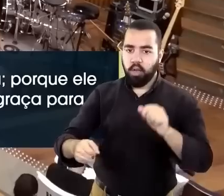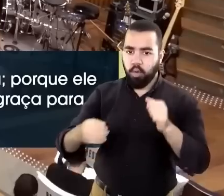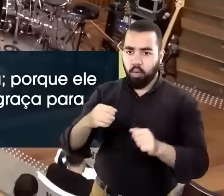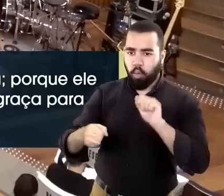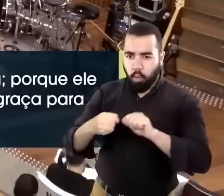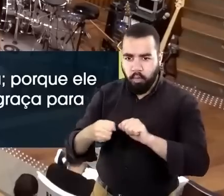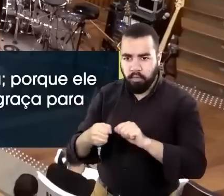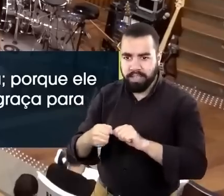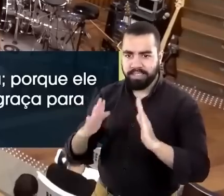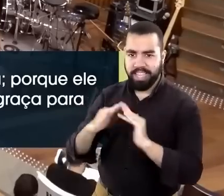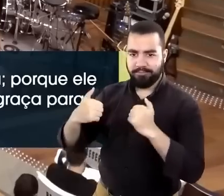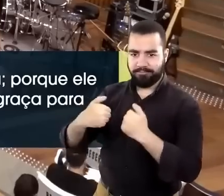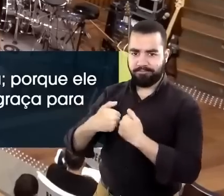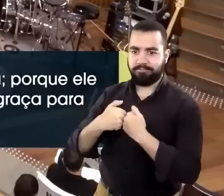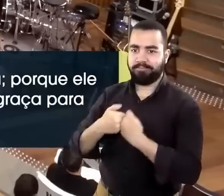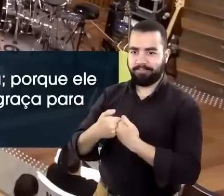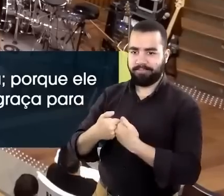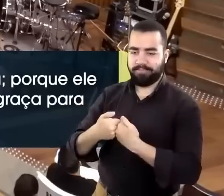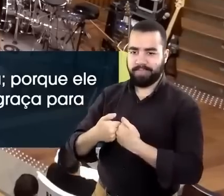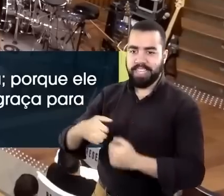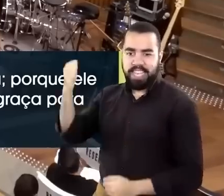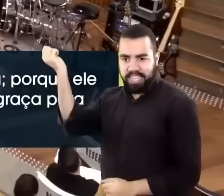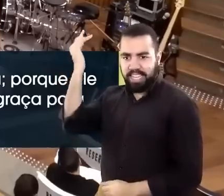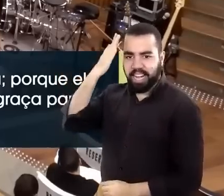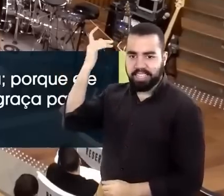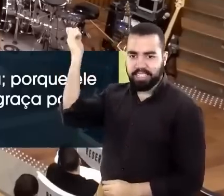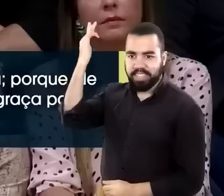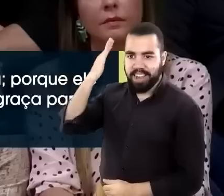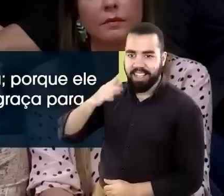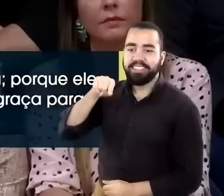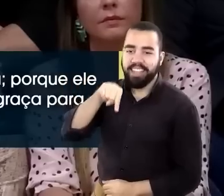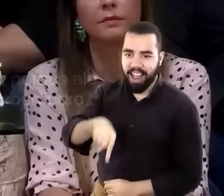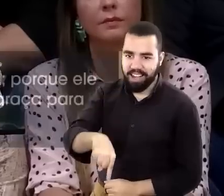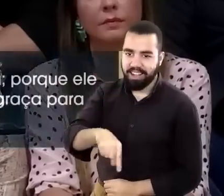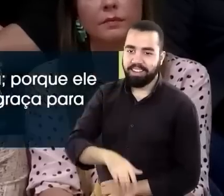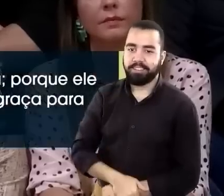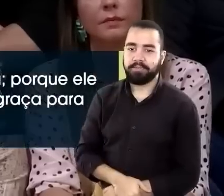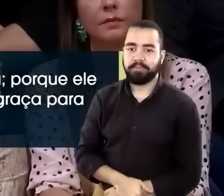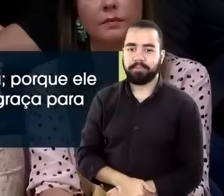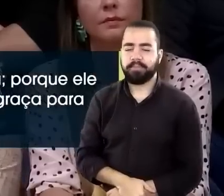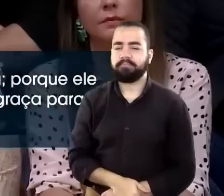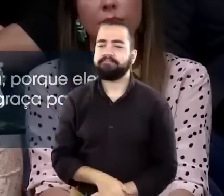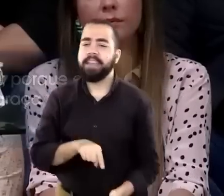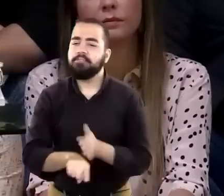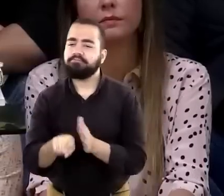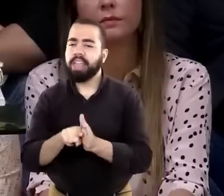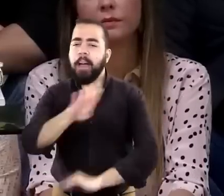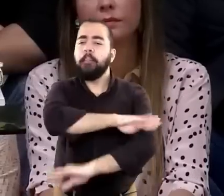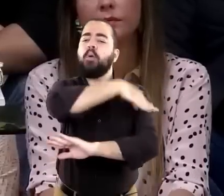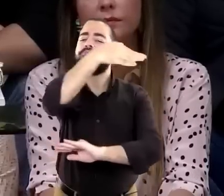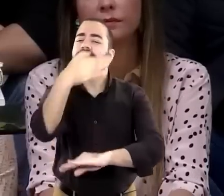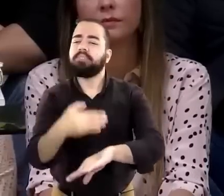a aclamações. Haja graça e graça para ele. Meus irmãos, o que é uma montanha? Montanha